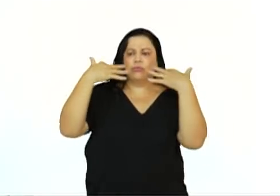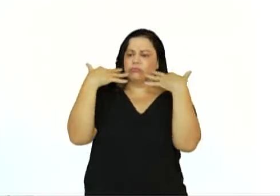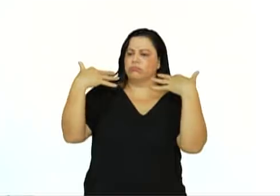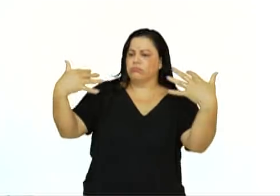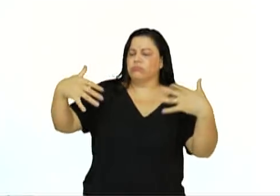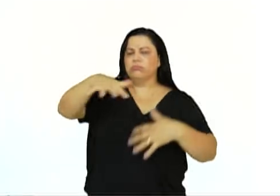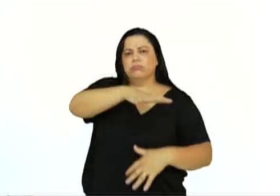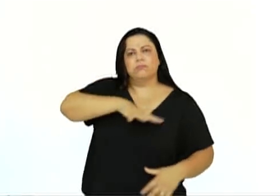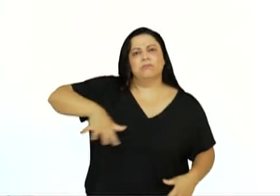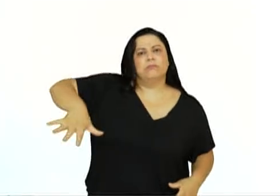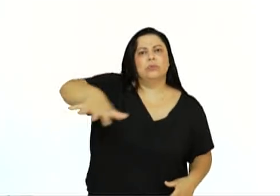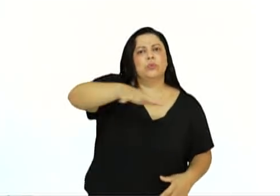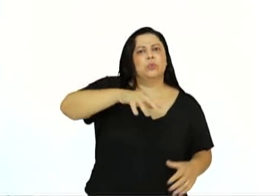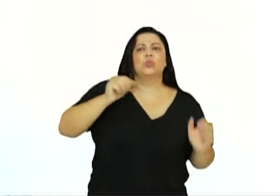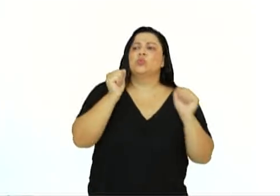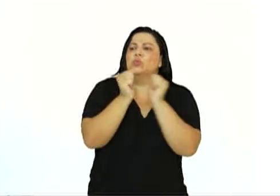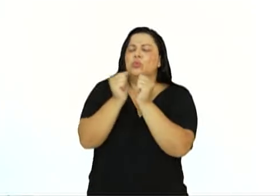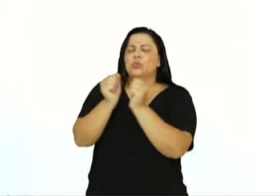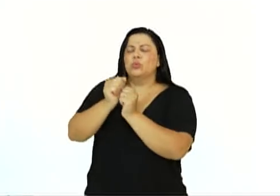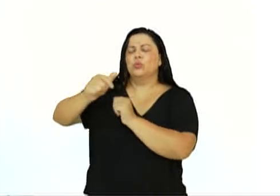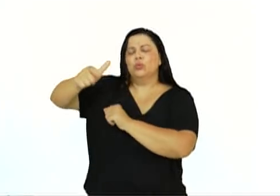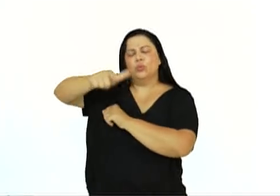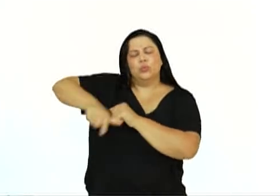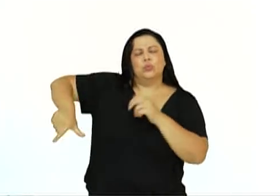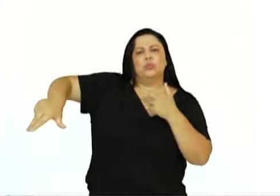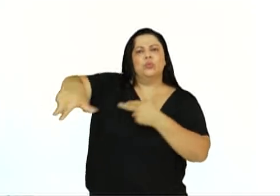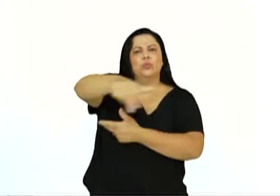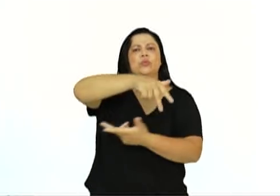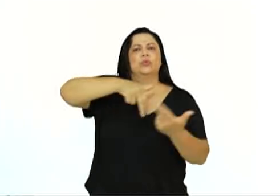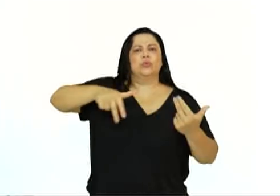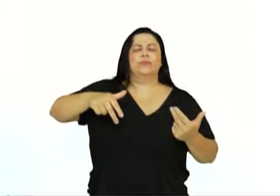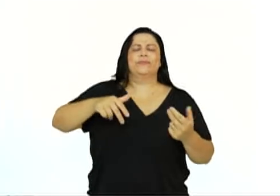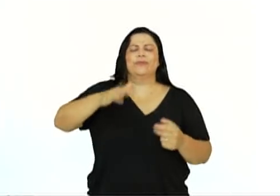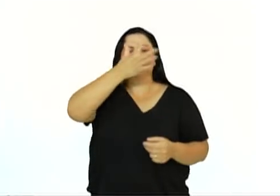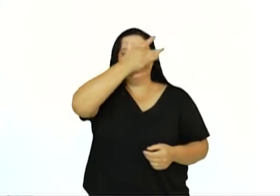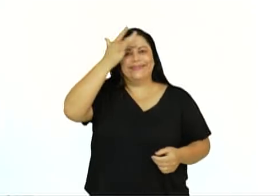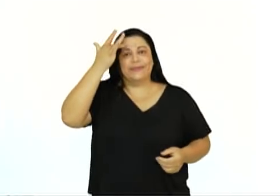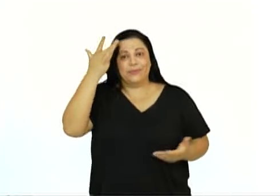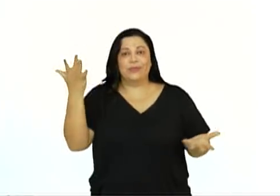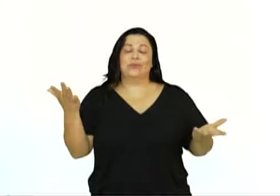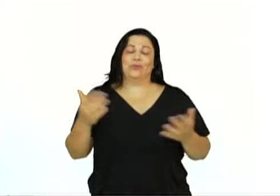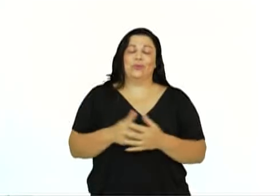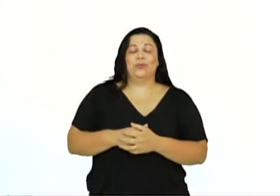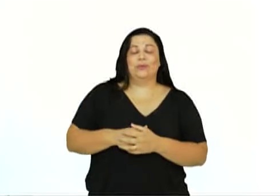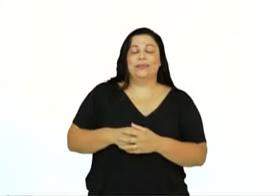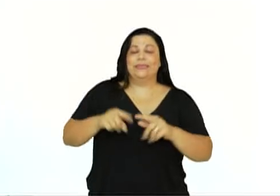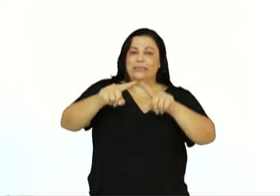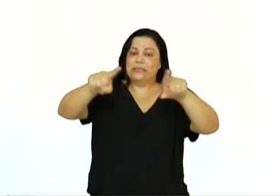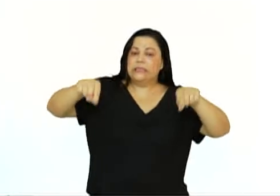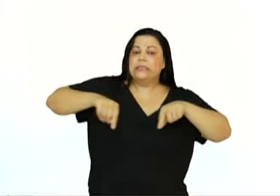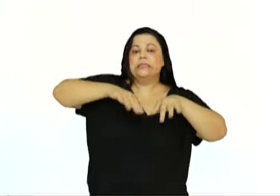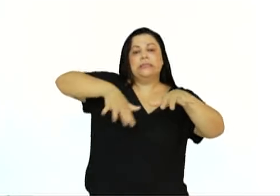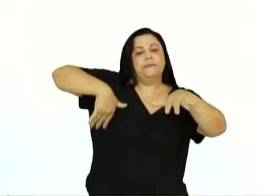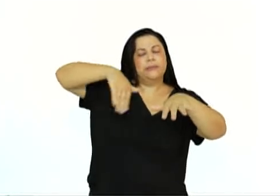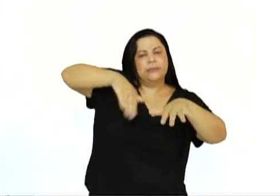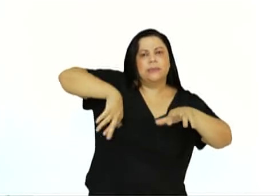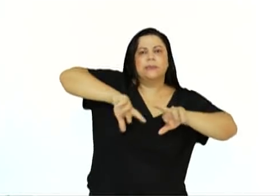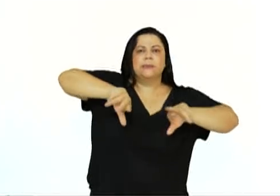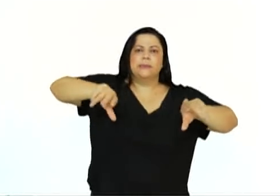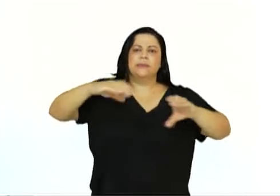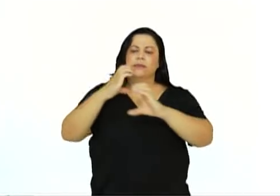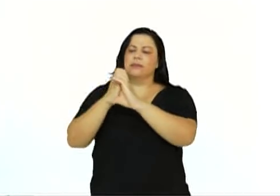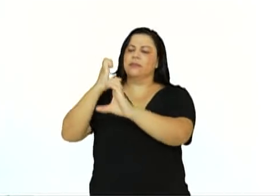banho no Império Romano junto com outras pessoas nesses termas, nessas casas de banho, nessas piscinas, né? Detalhe, a